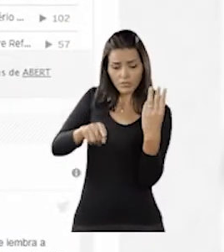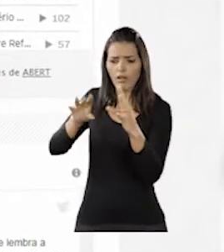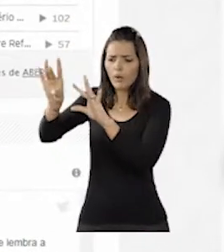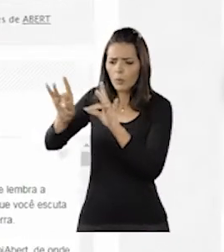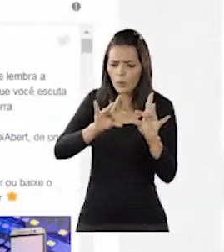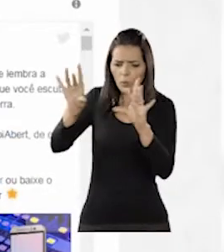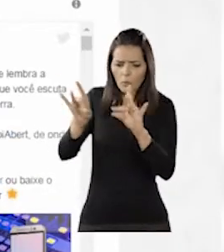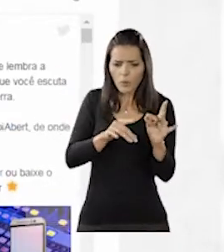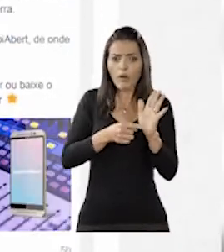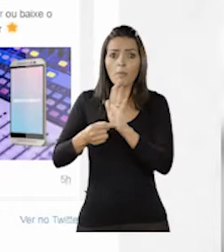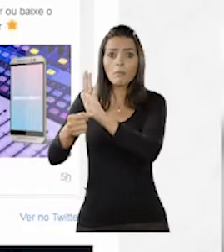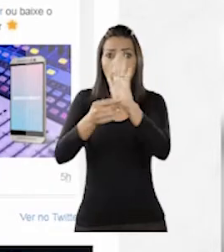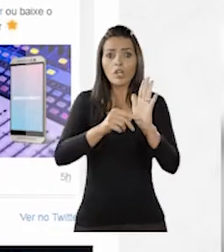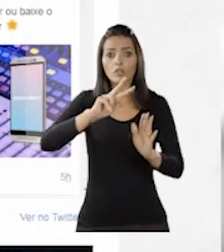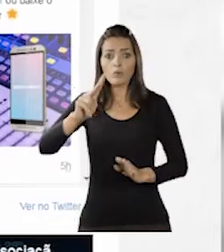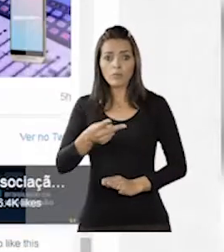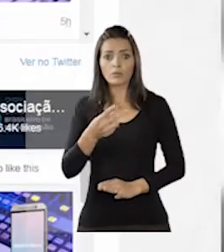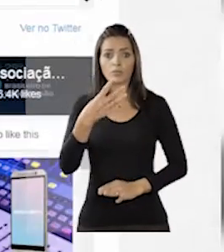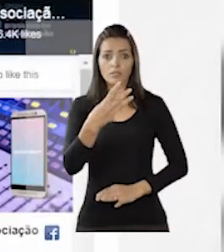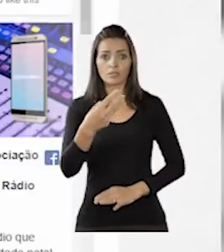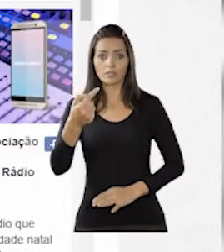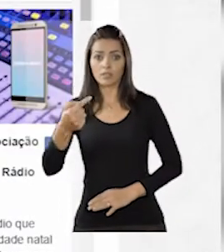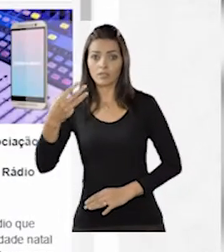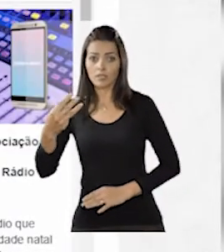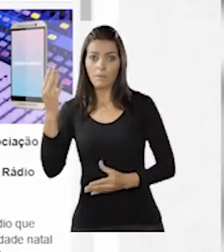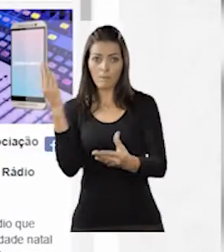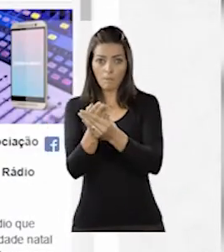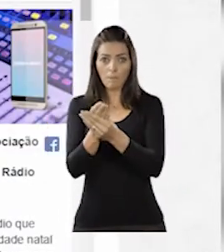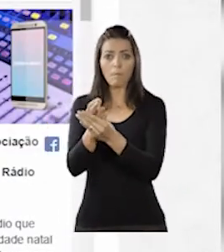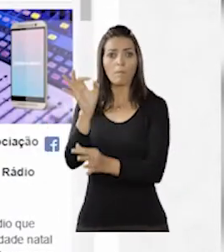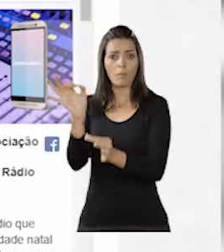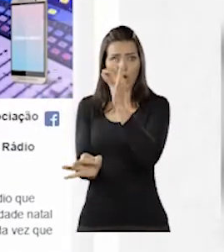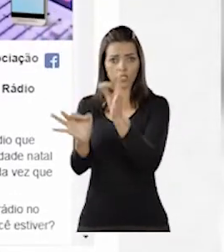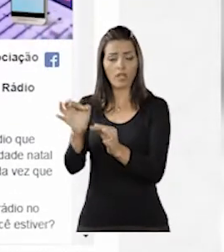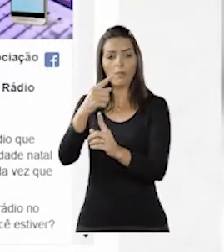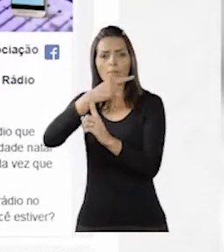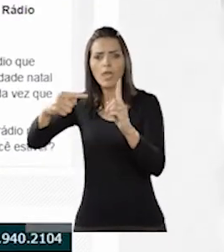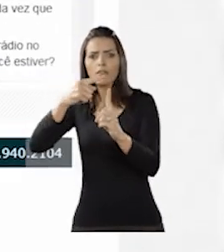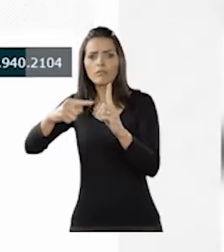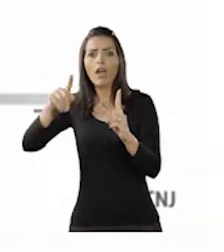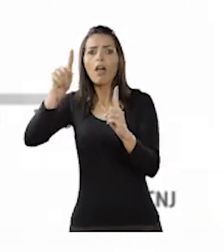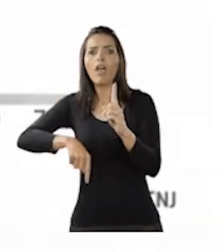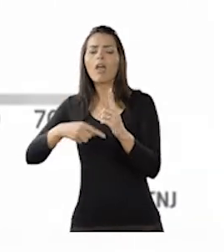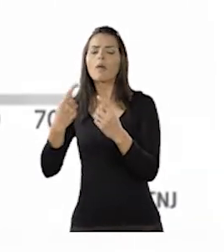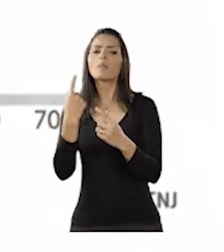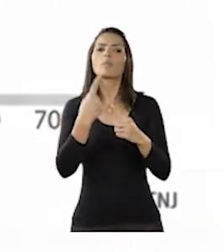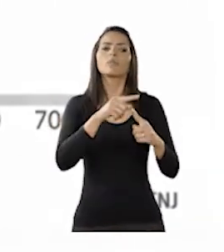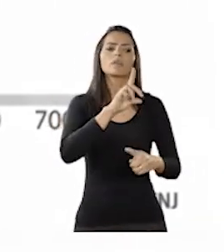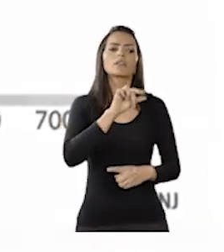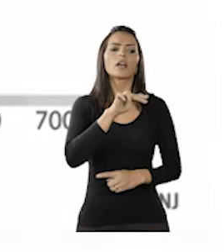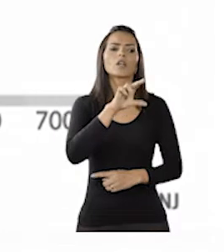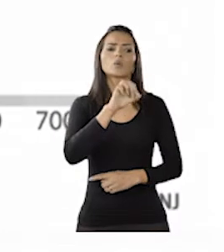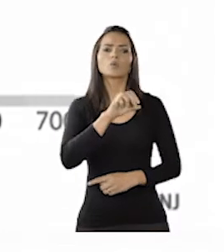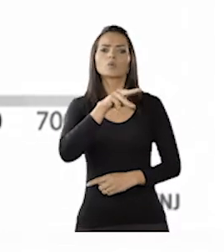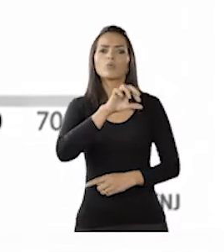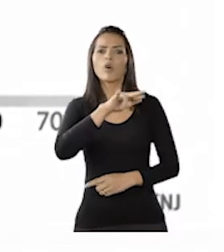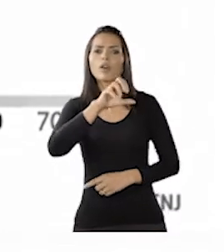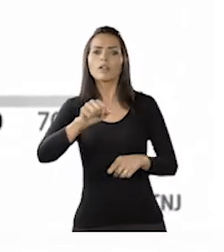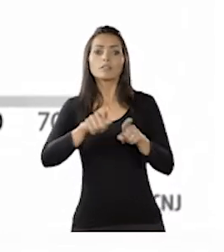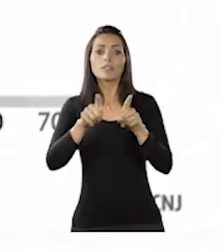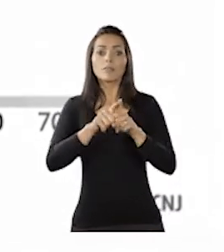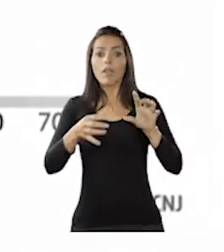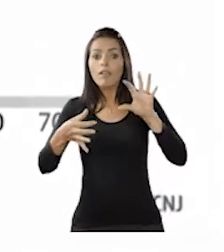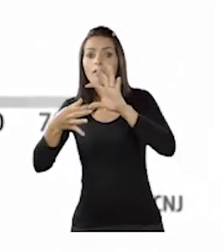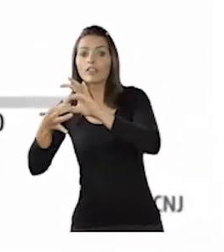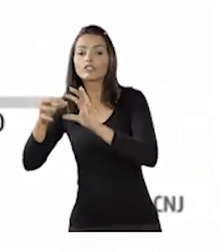ABERT. Os dados mostram que, em um universo de 2.373 processos, mais da metade dos pedidos são